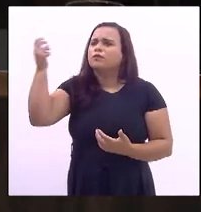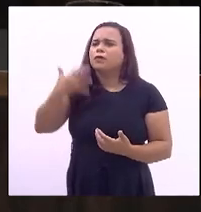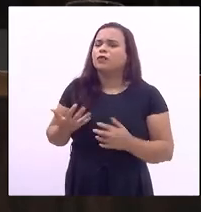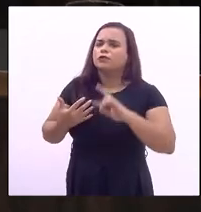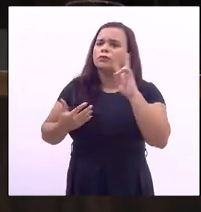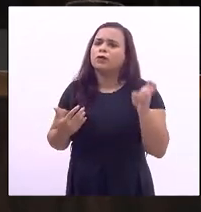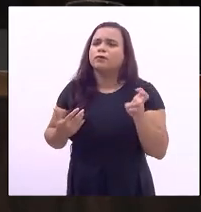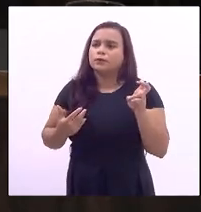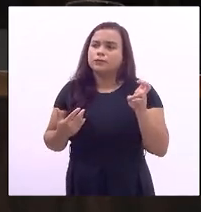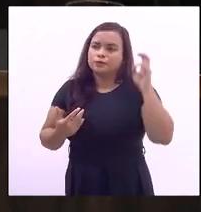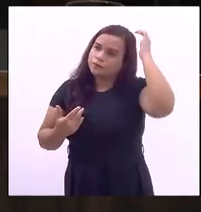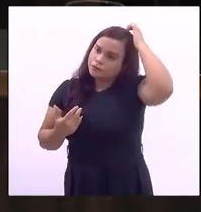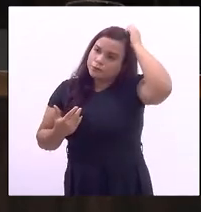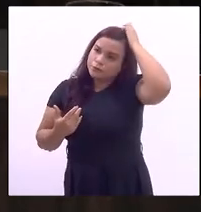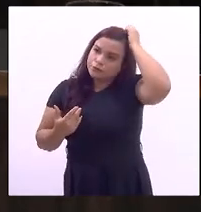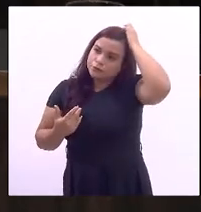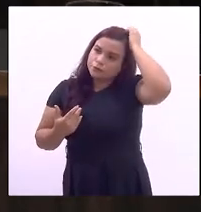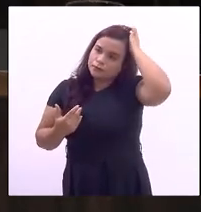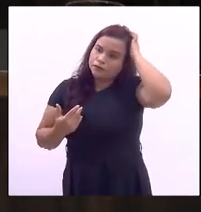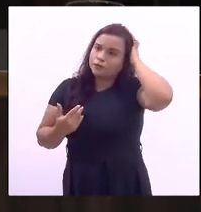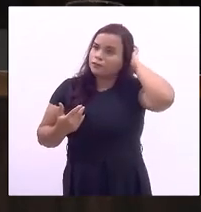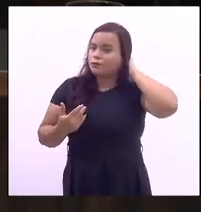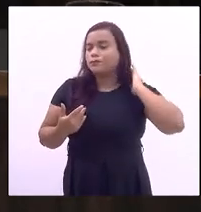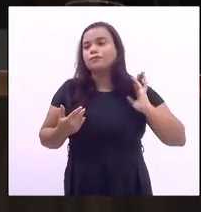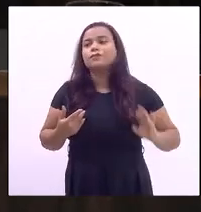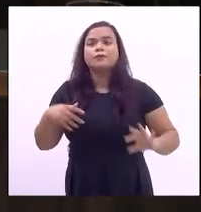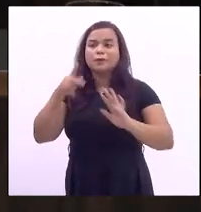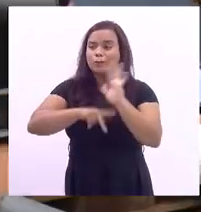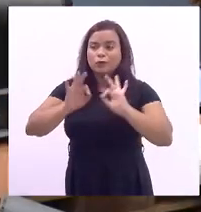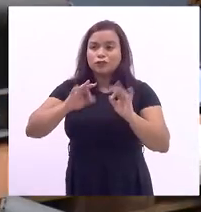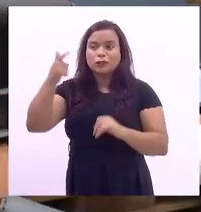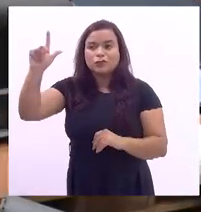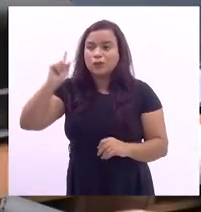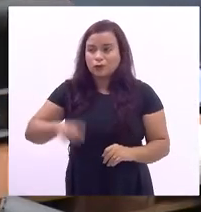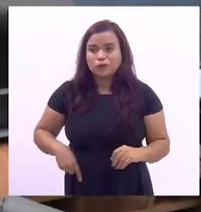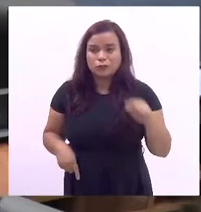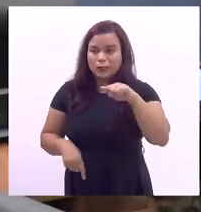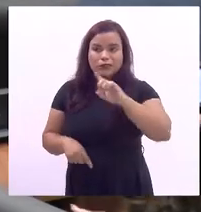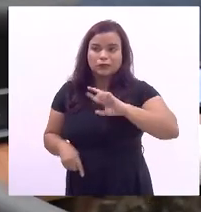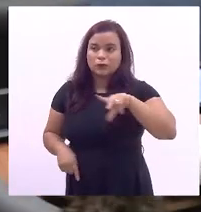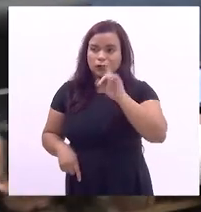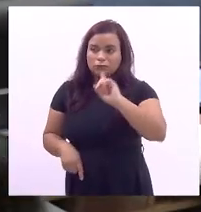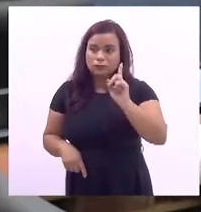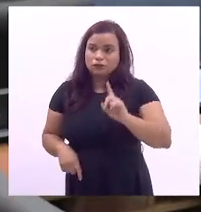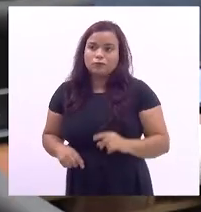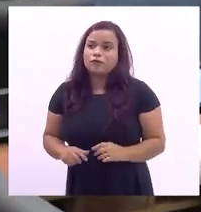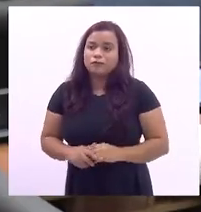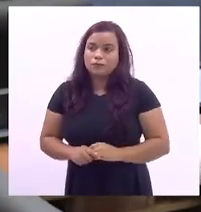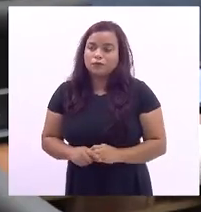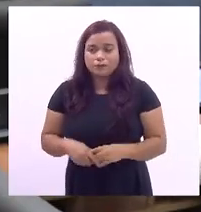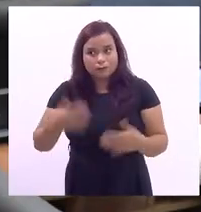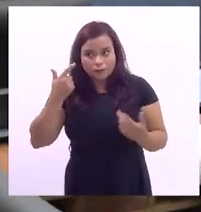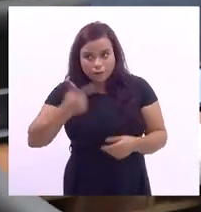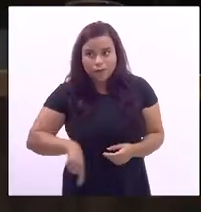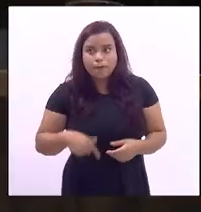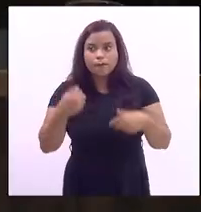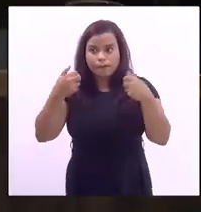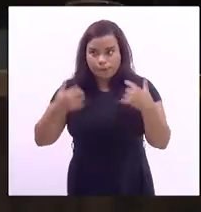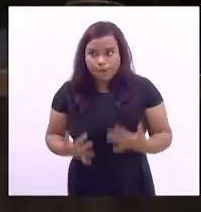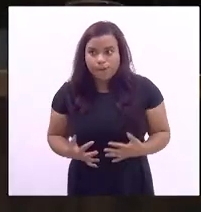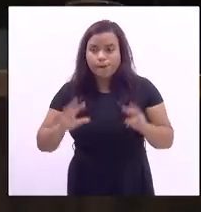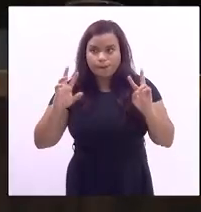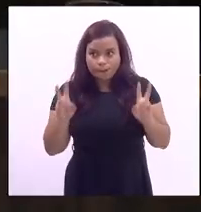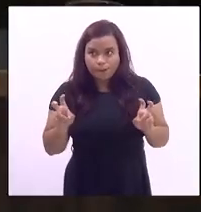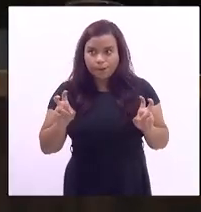relação a outra cor de Andrade a outro projeto amor não é isso não não sobrou então de novo aqui ó aí eu falei